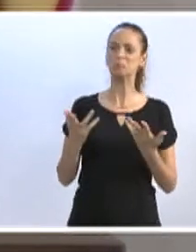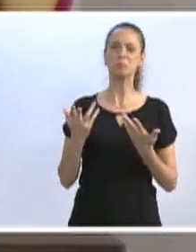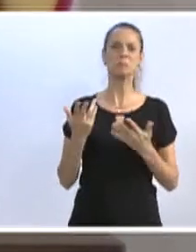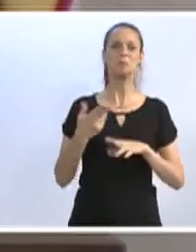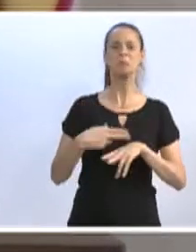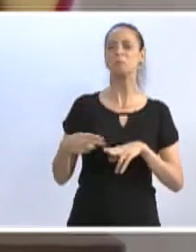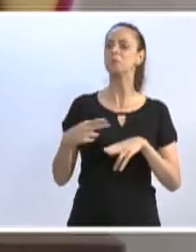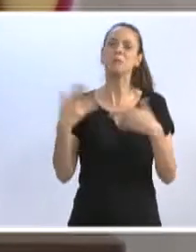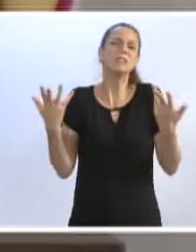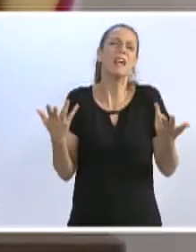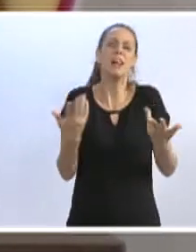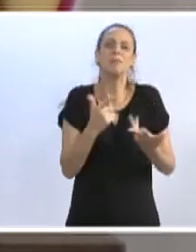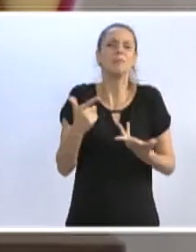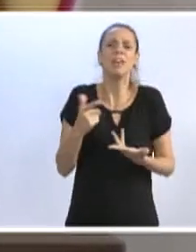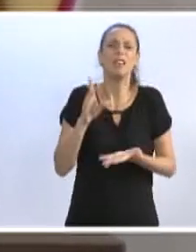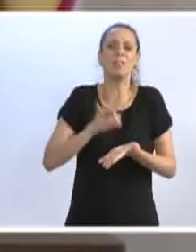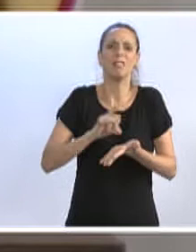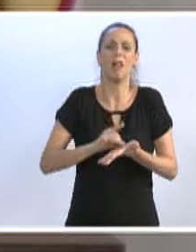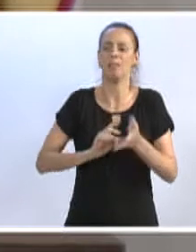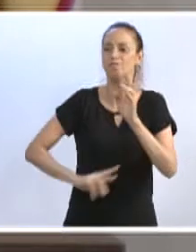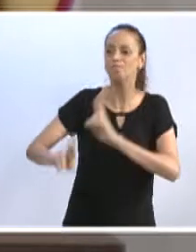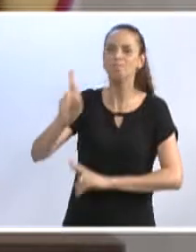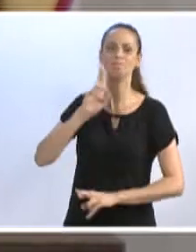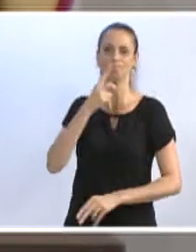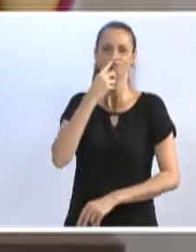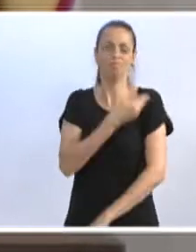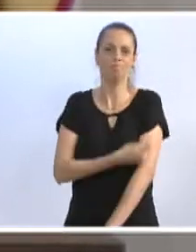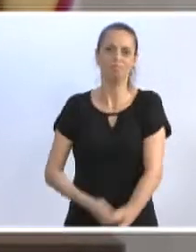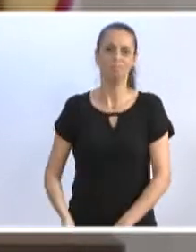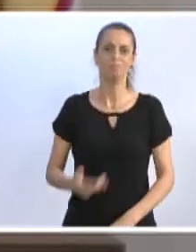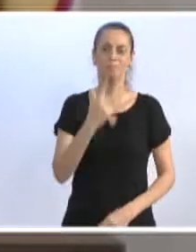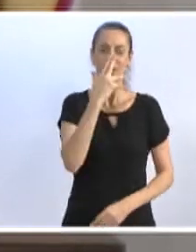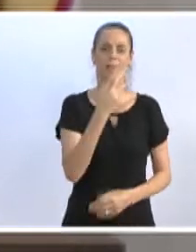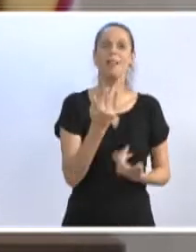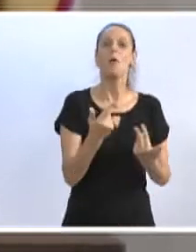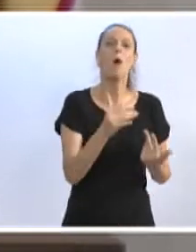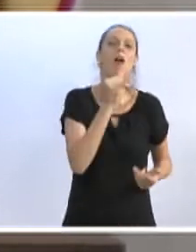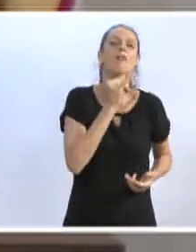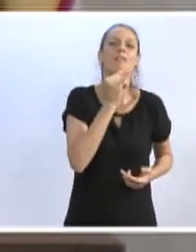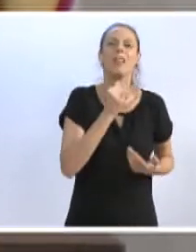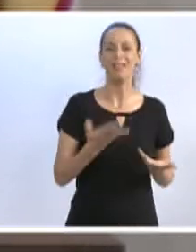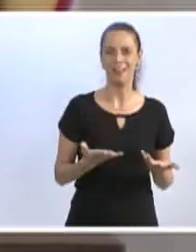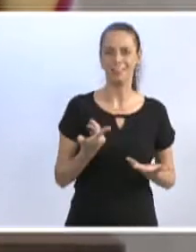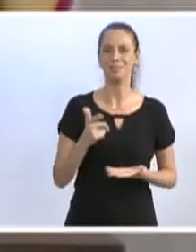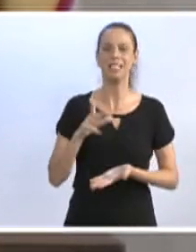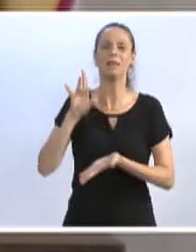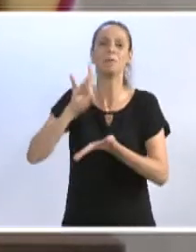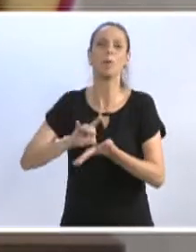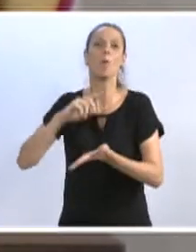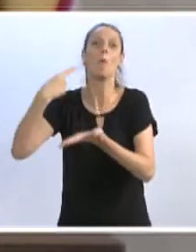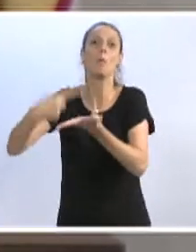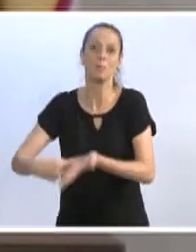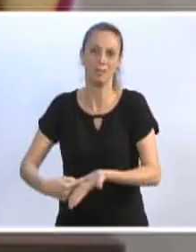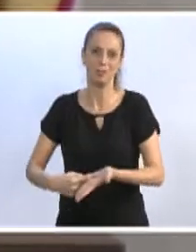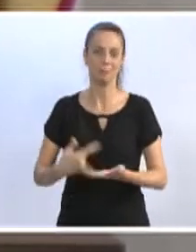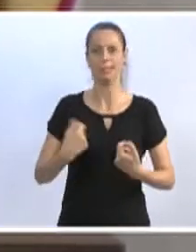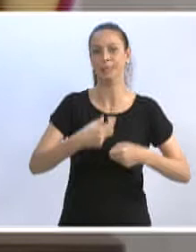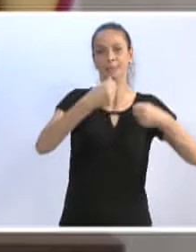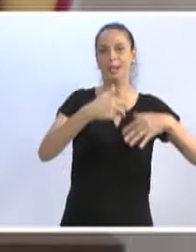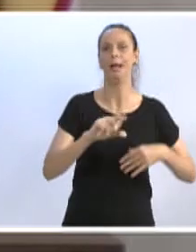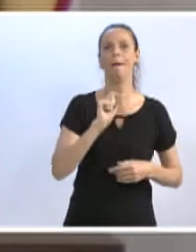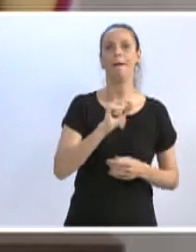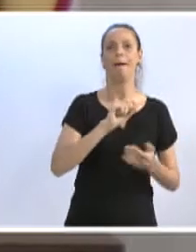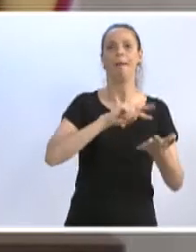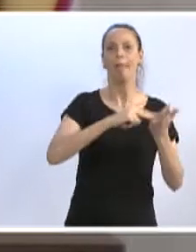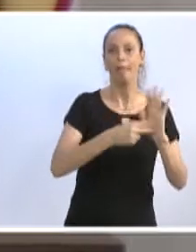hoje que descrevem relacionamentos como ficar. Não preciso nem falar o que significa isso. E